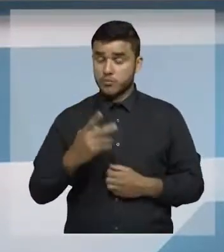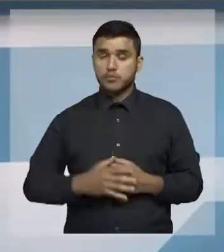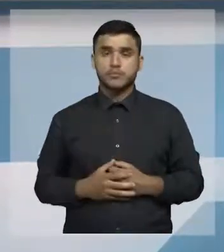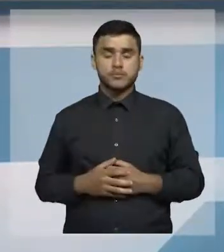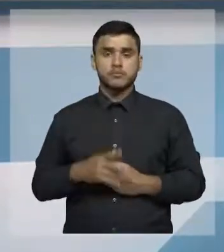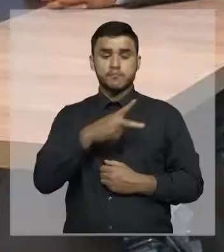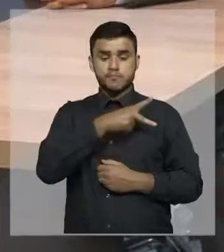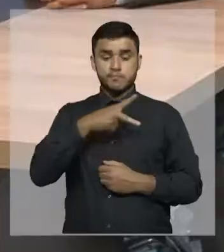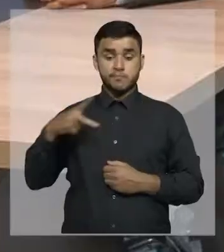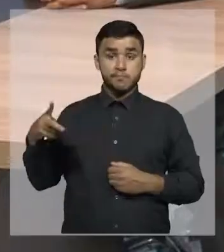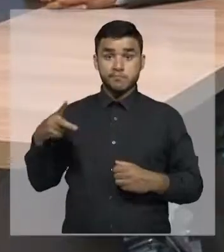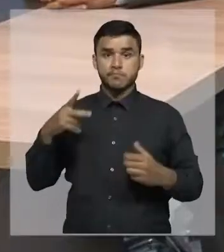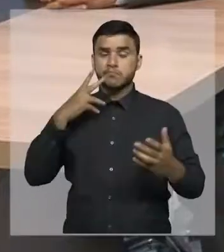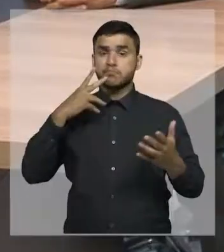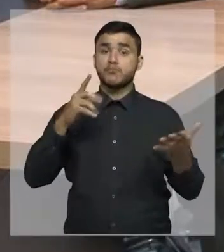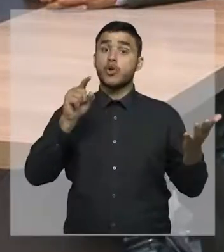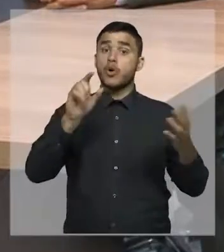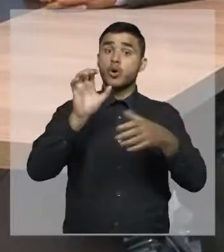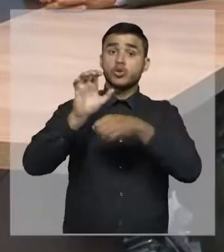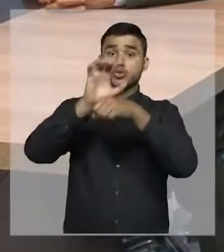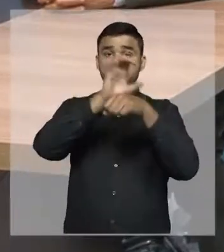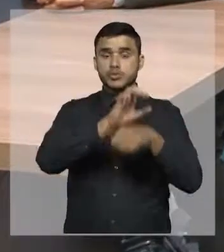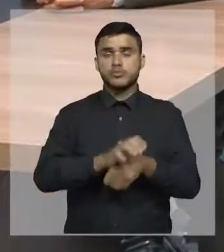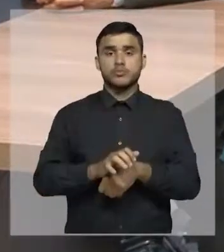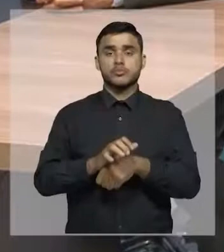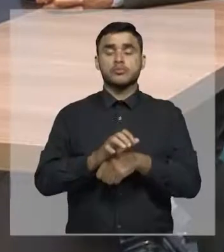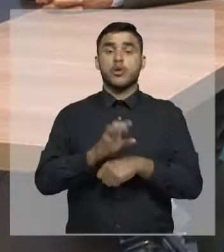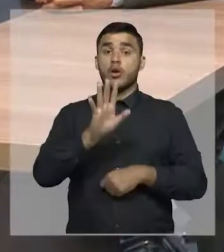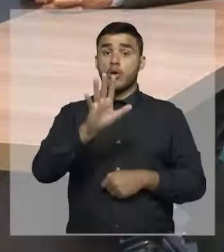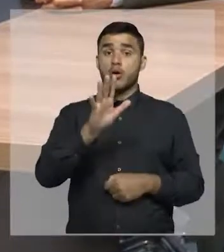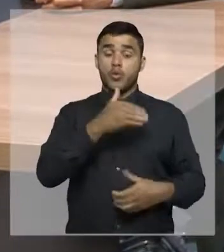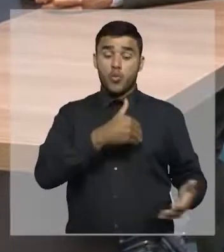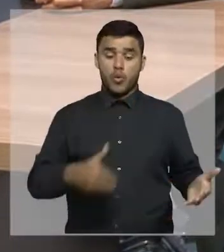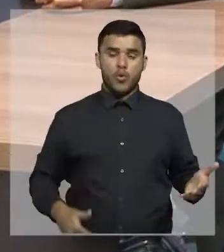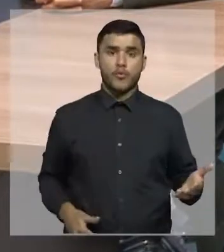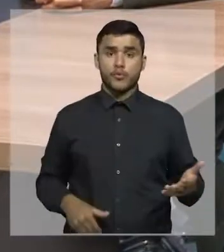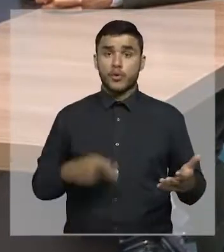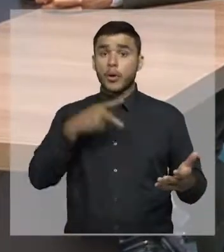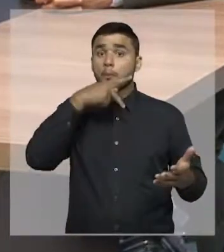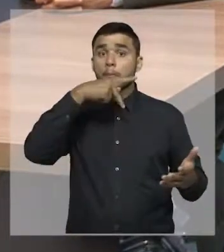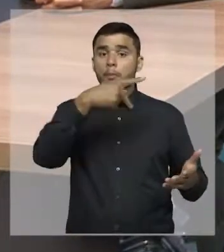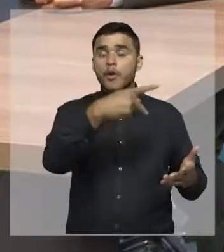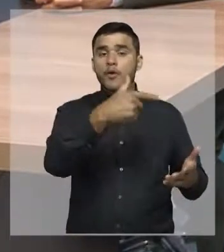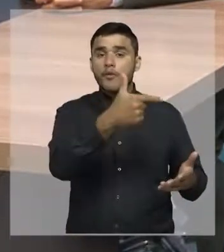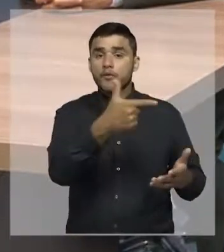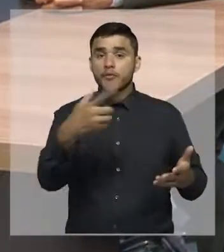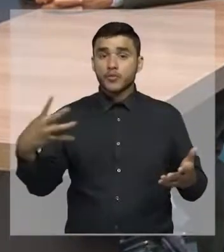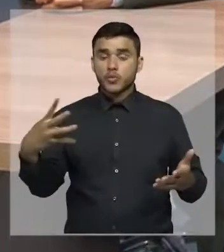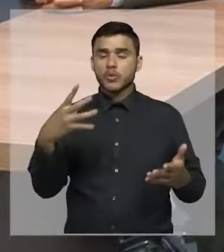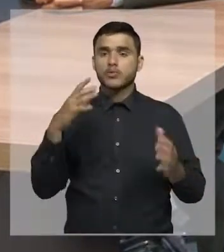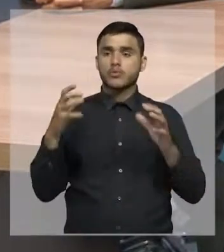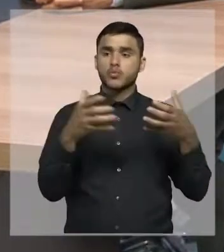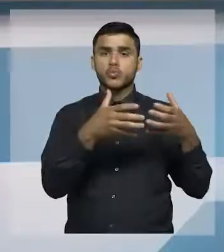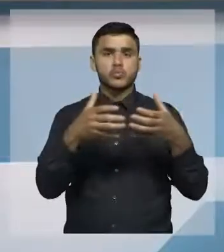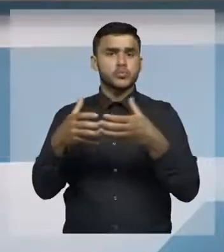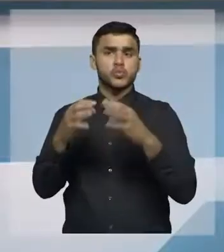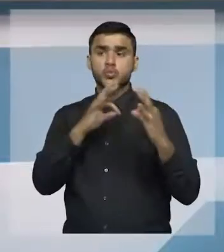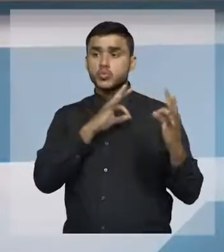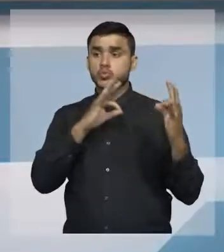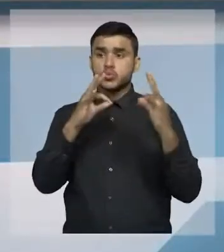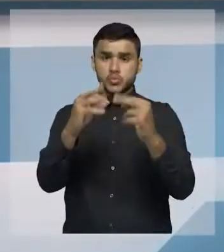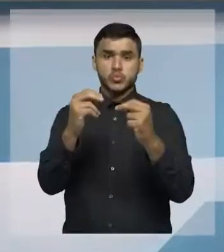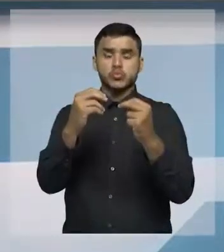uma reeleição com 24 partidos, sobe do palanque com todos aqueles, onde todos vão